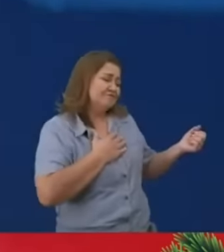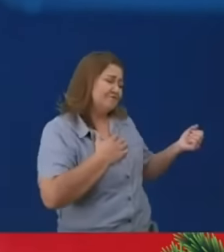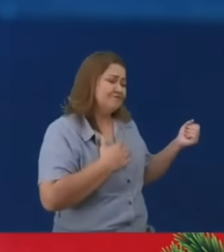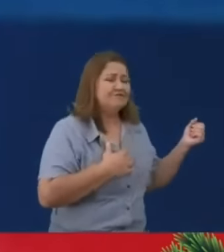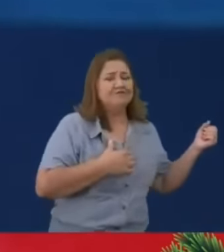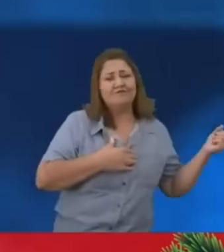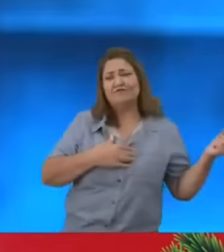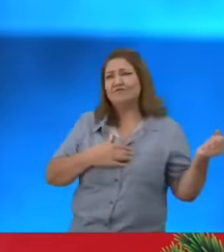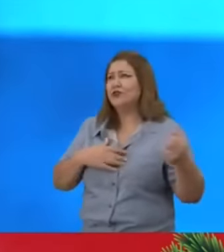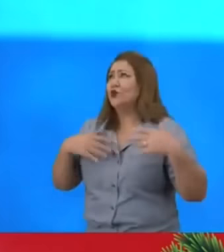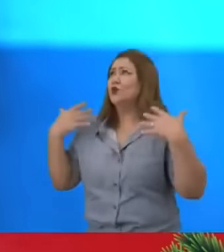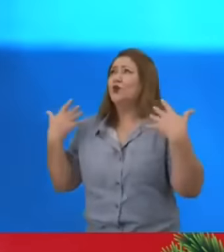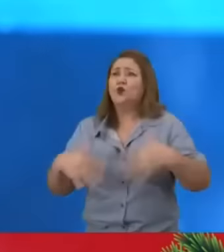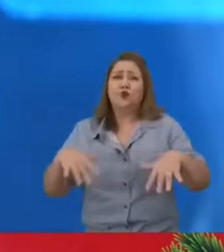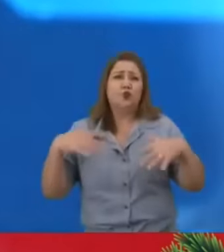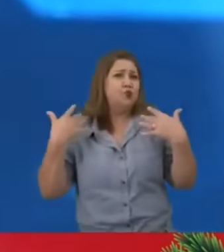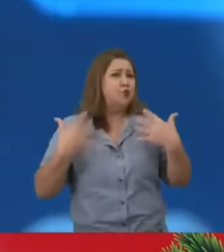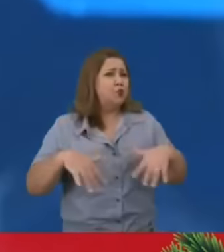demais pra mim.